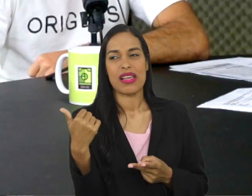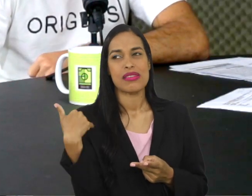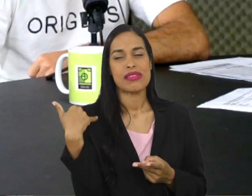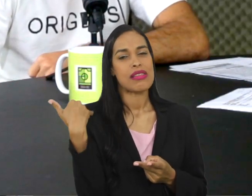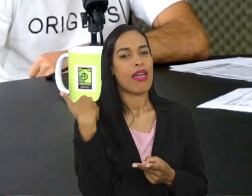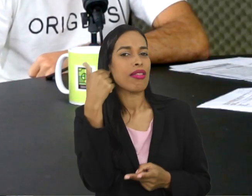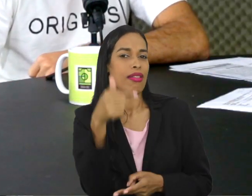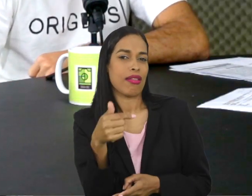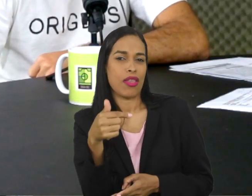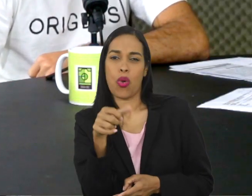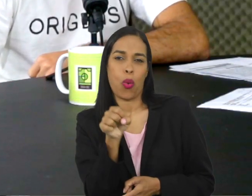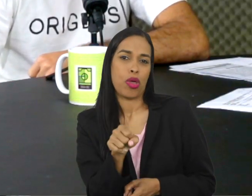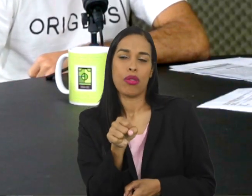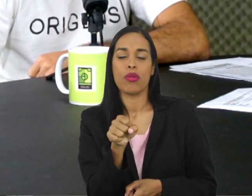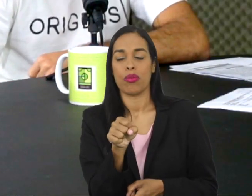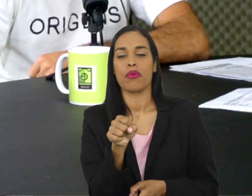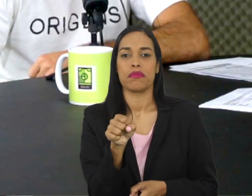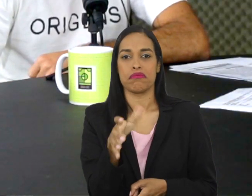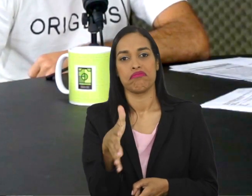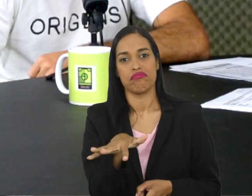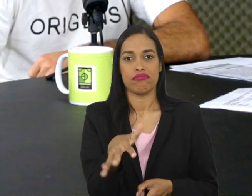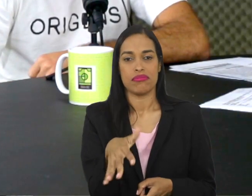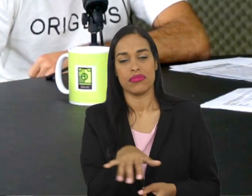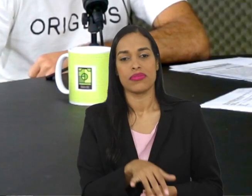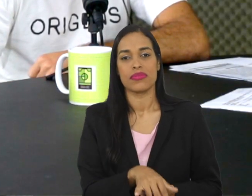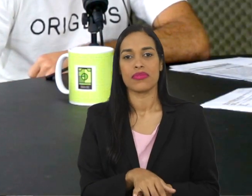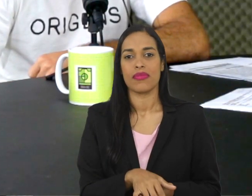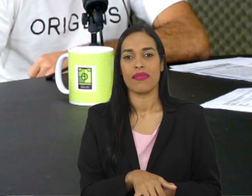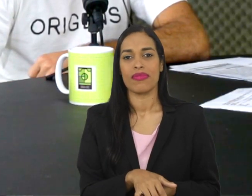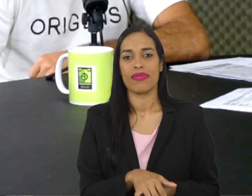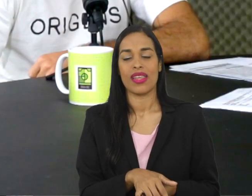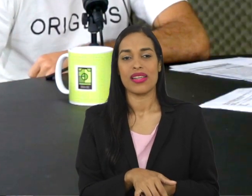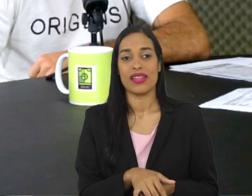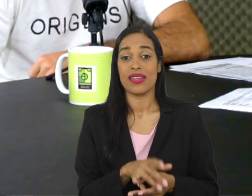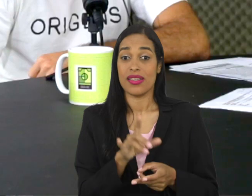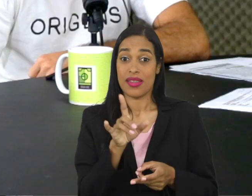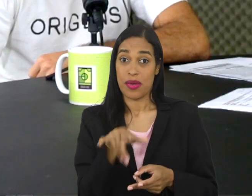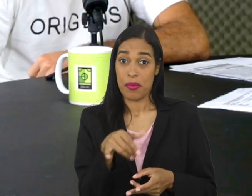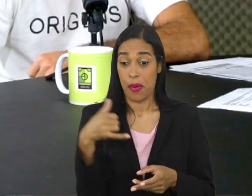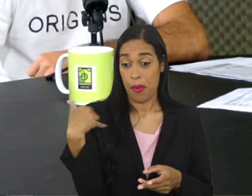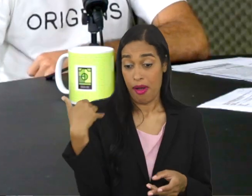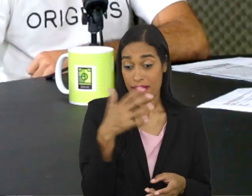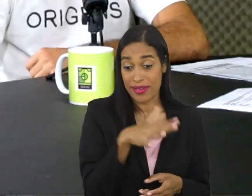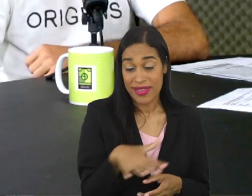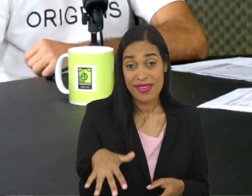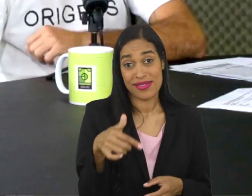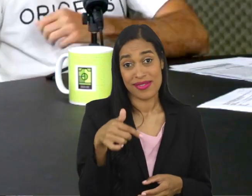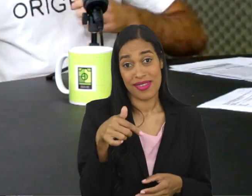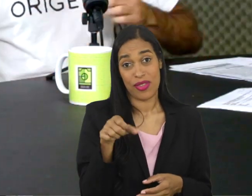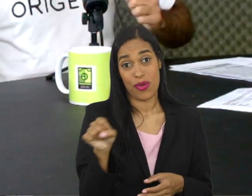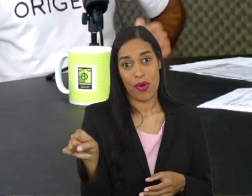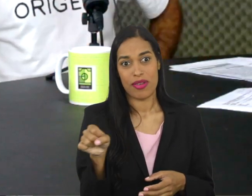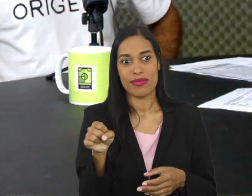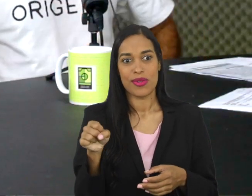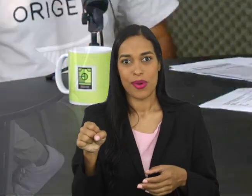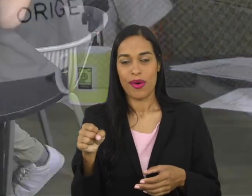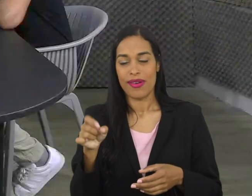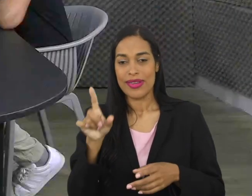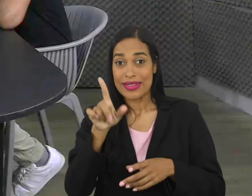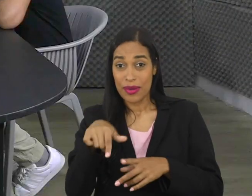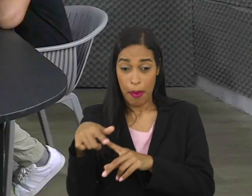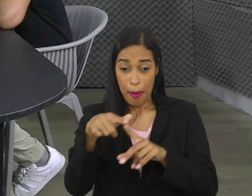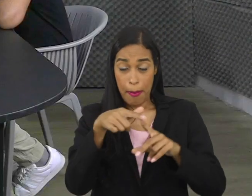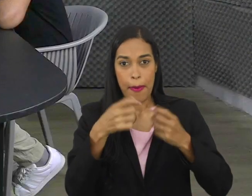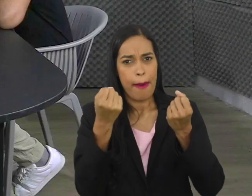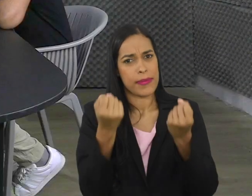7 anos, 8 anos. Nossa. São instrumentos muito robustos para uma criança, né? O